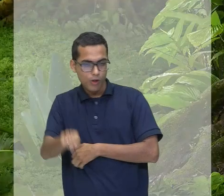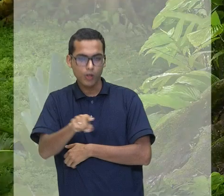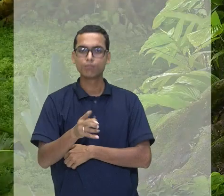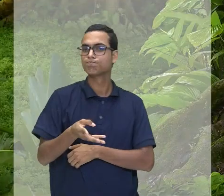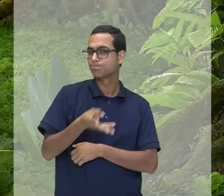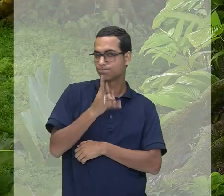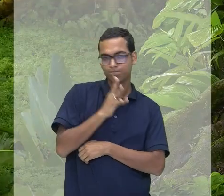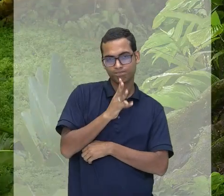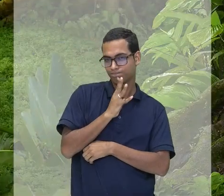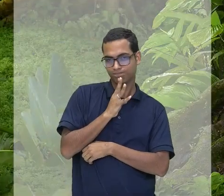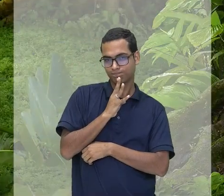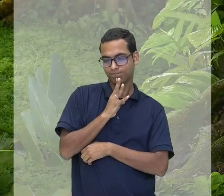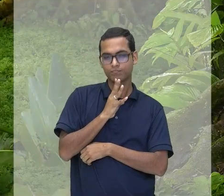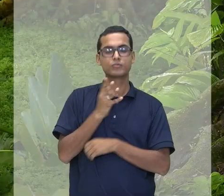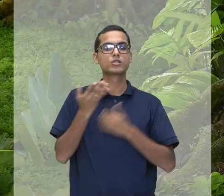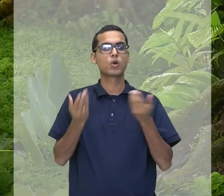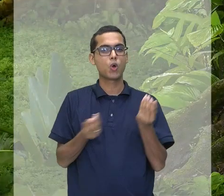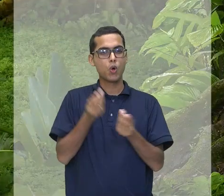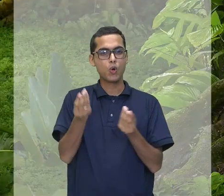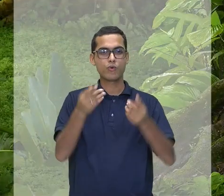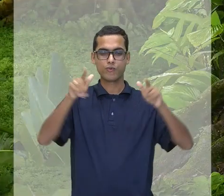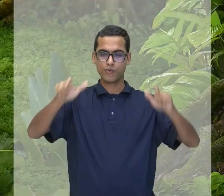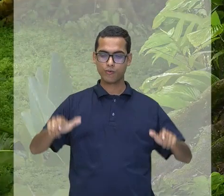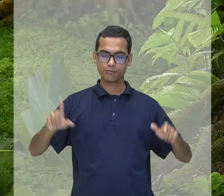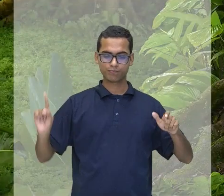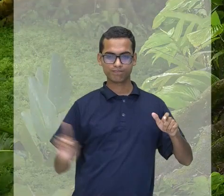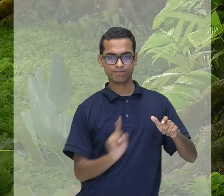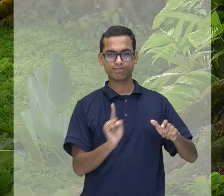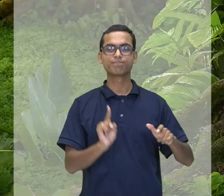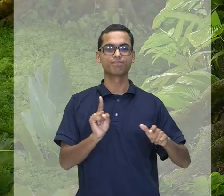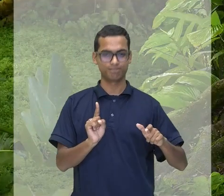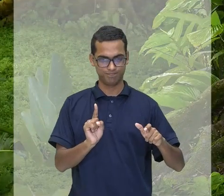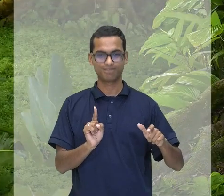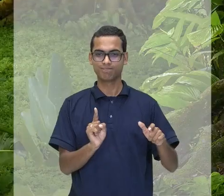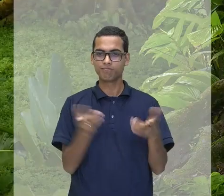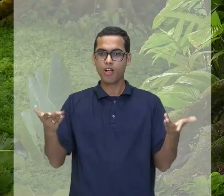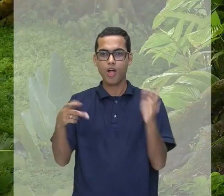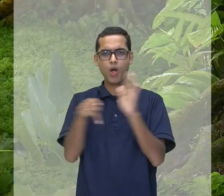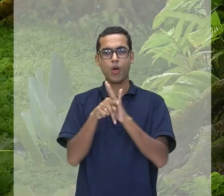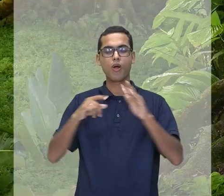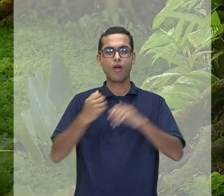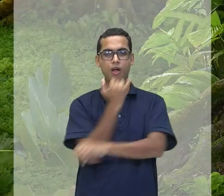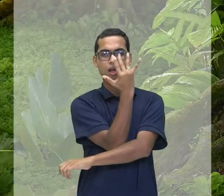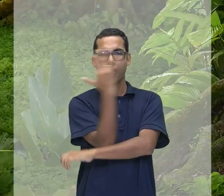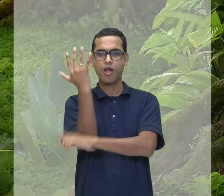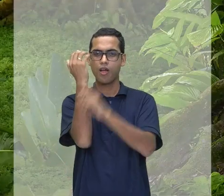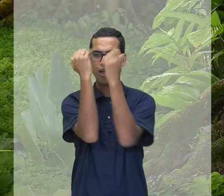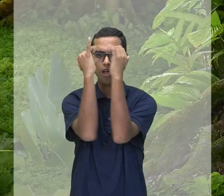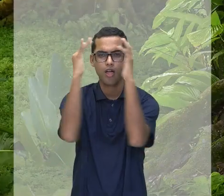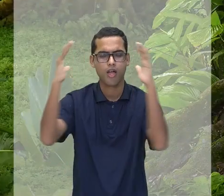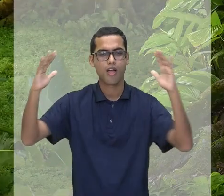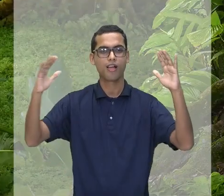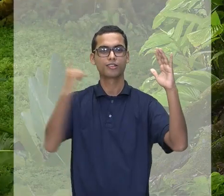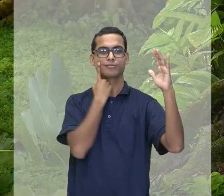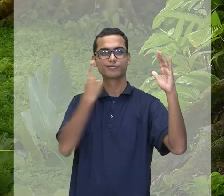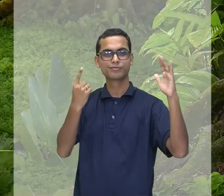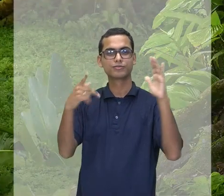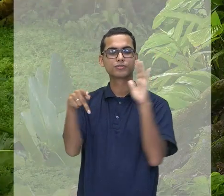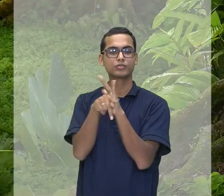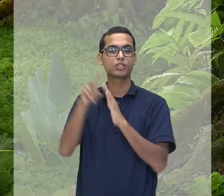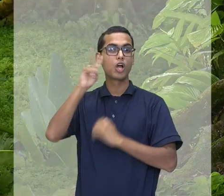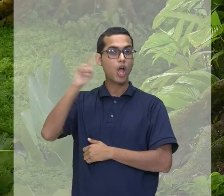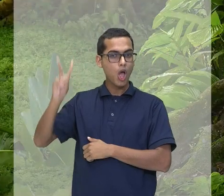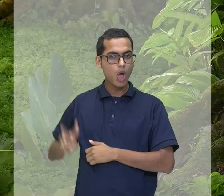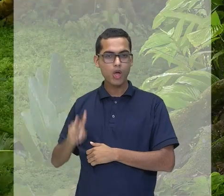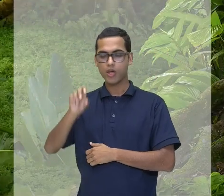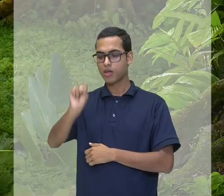conheçam, né? Vim parar justamente aqui aí no nosso cenário do sapo taroubequê, da história do sapo taroubequê, que